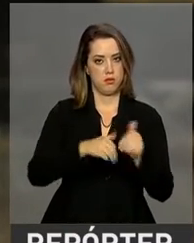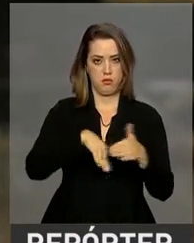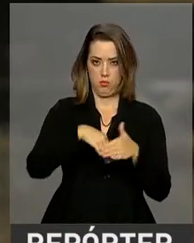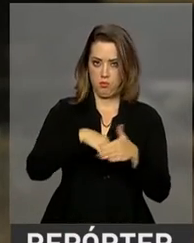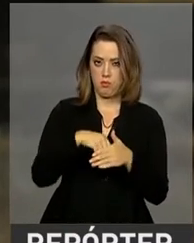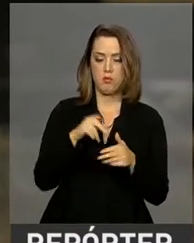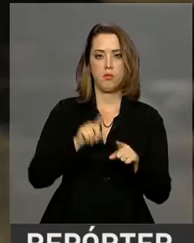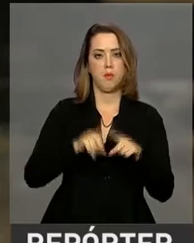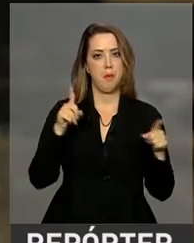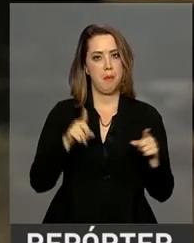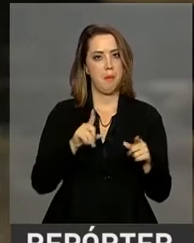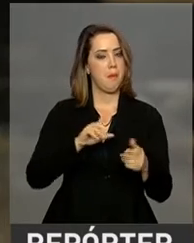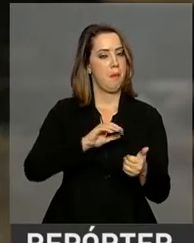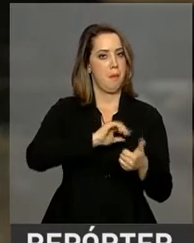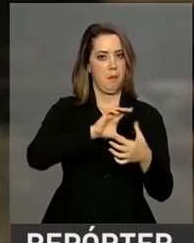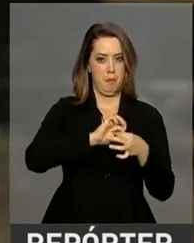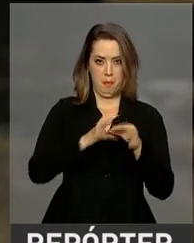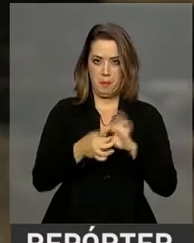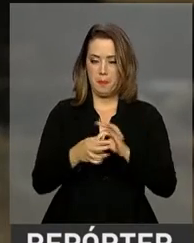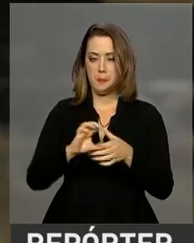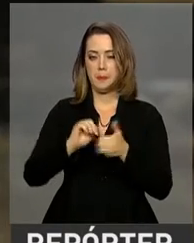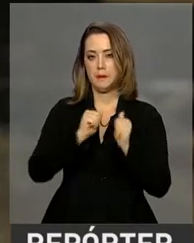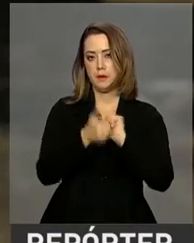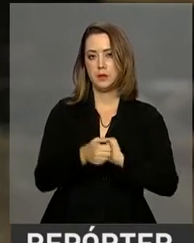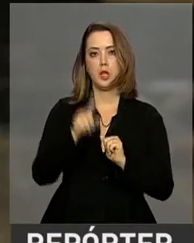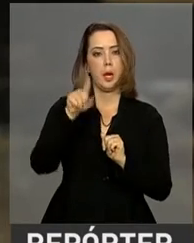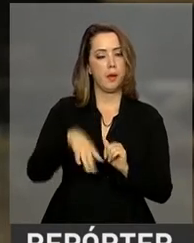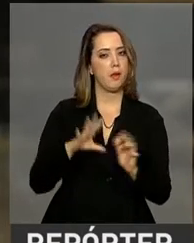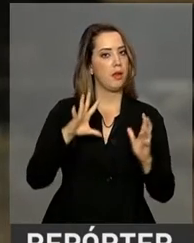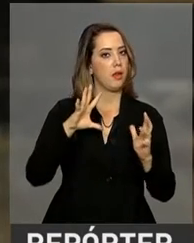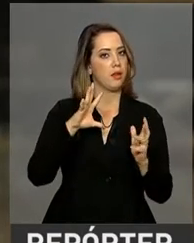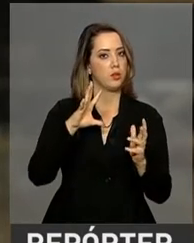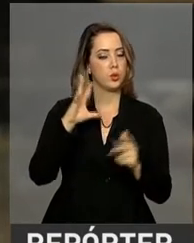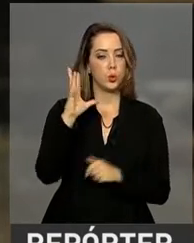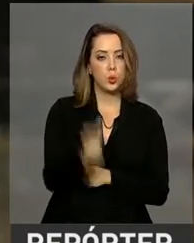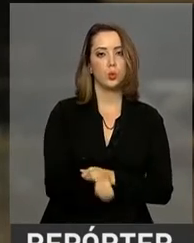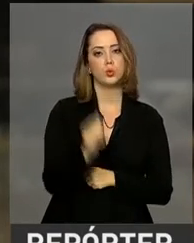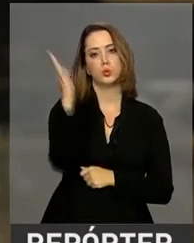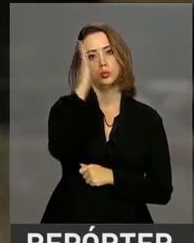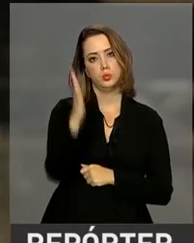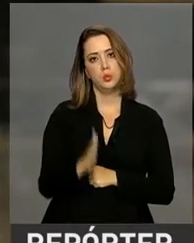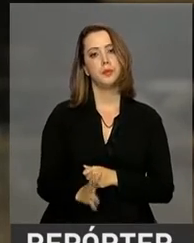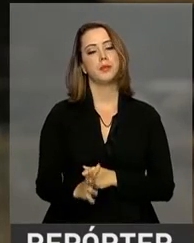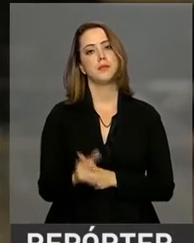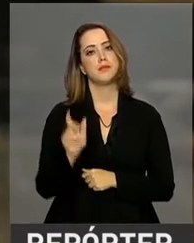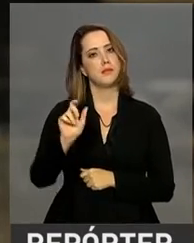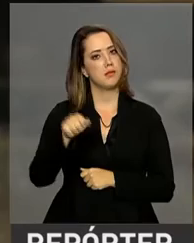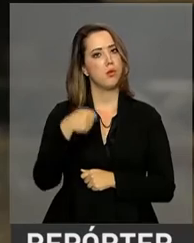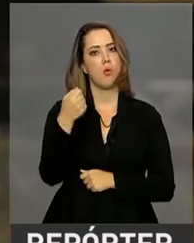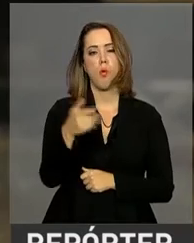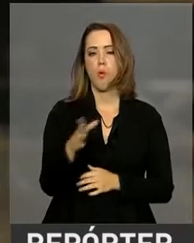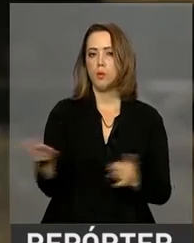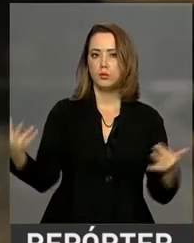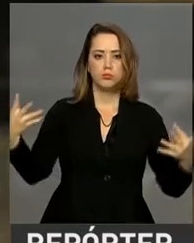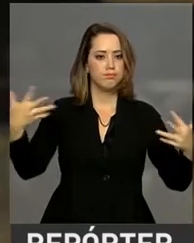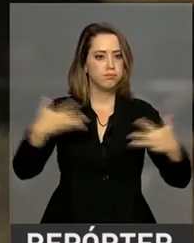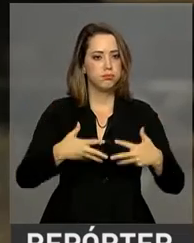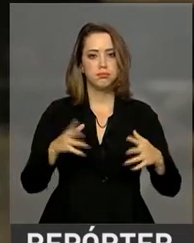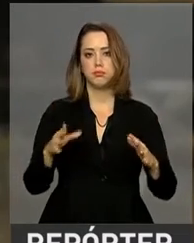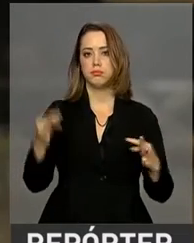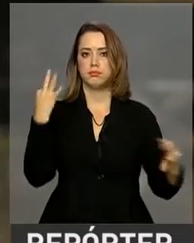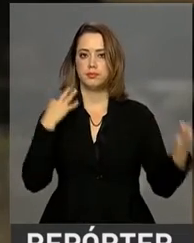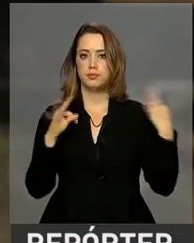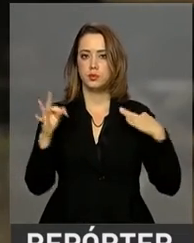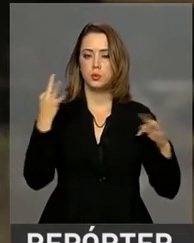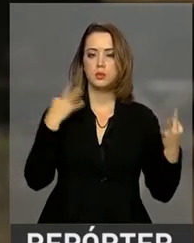Brasil como um todo. Isso é a imagem do Brasil, o simbolismo do Brasil. Nós vamos receber milhares de